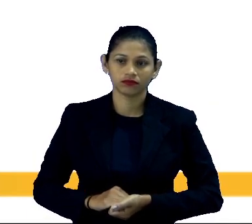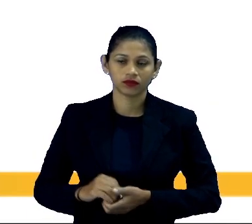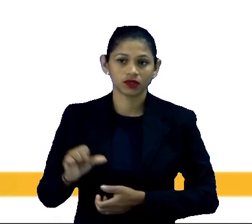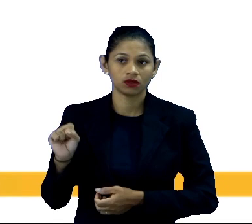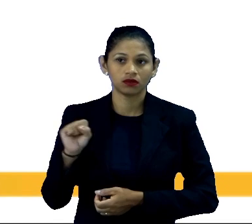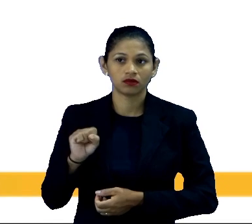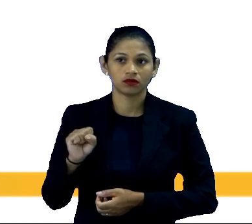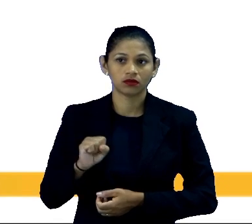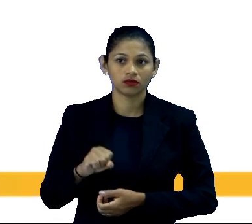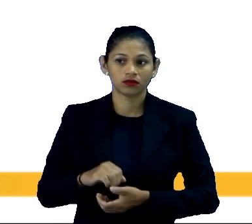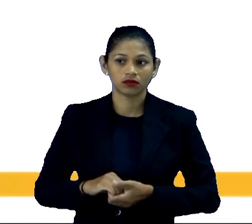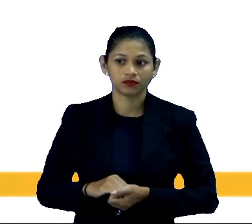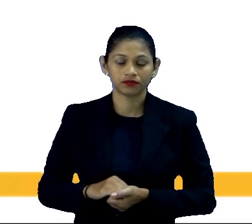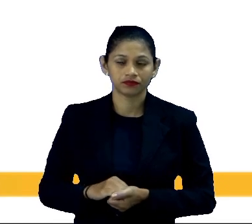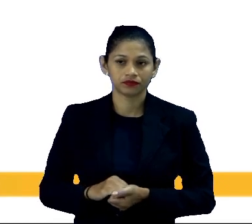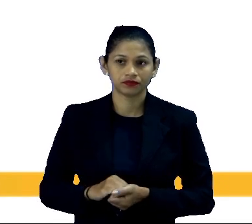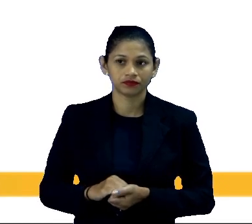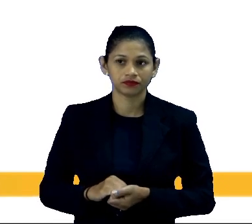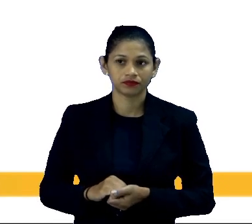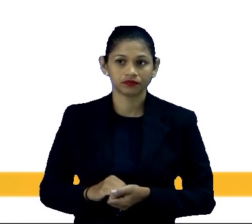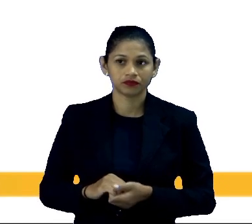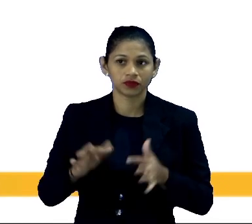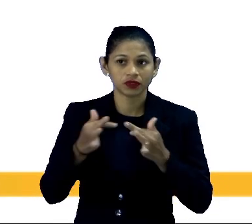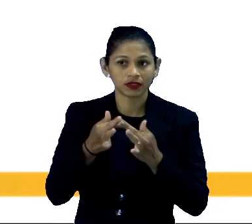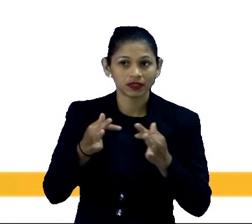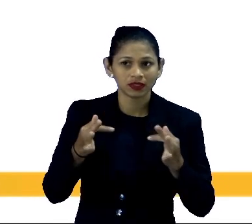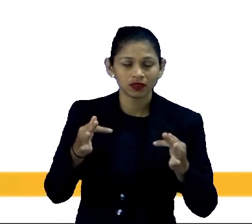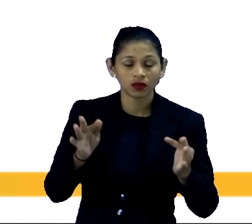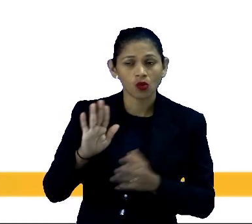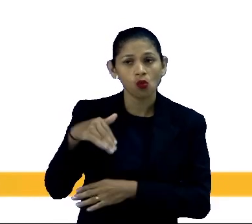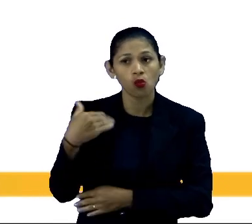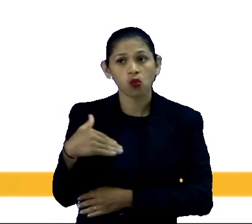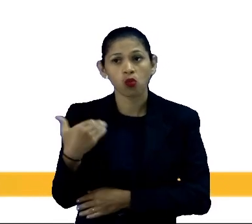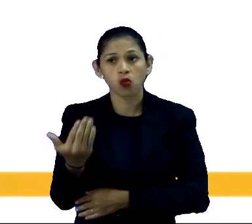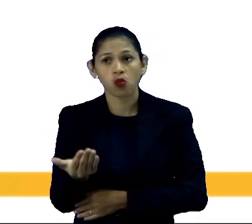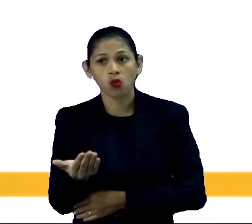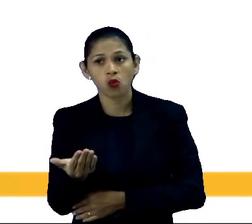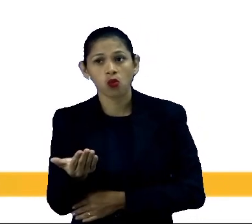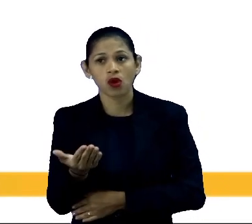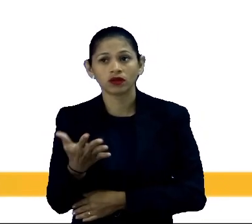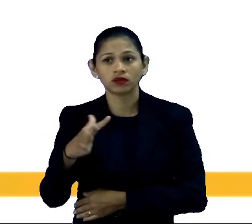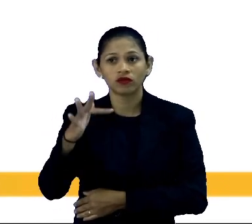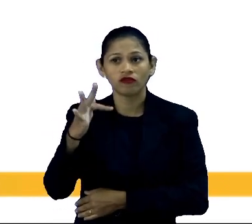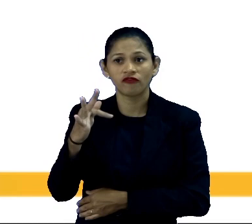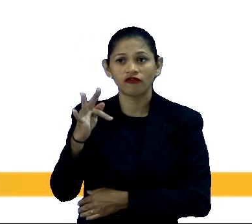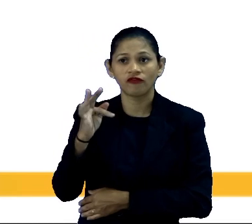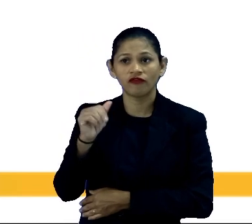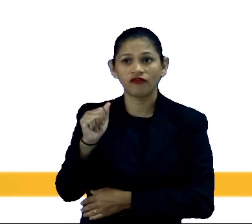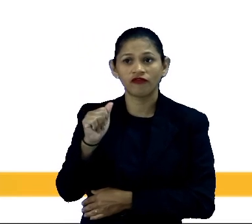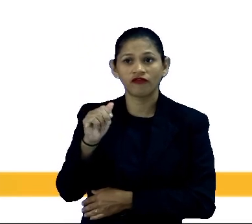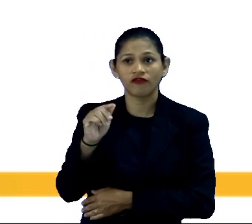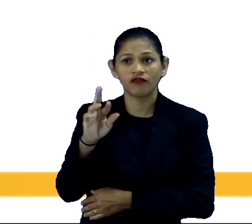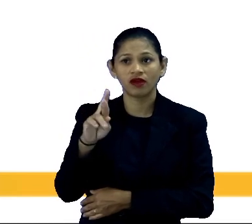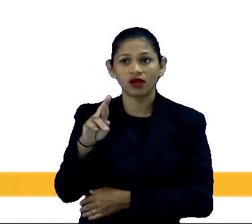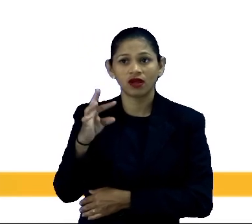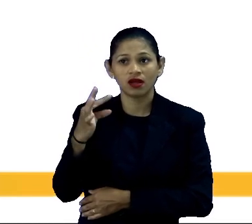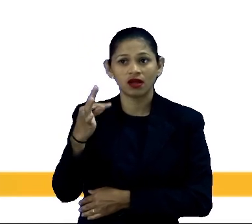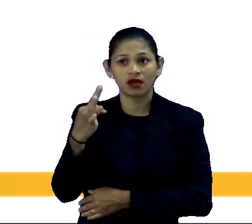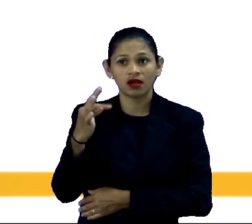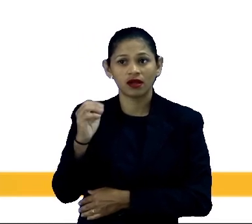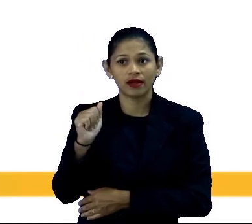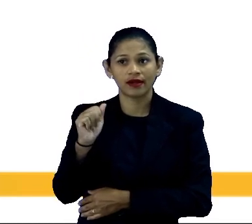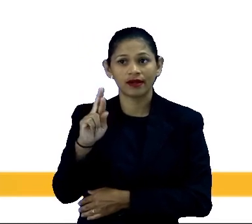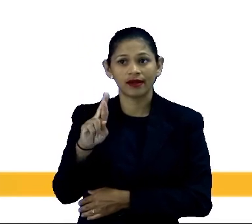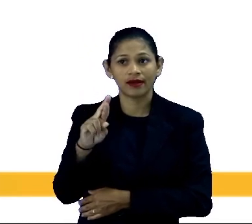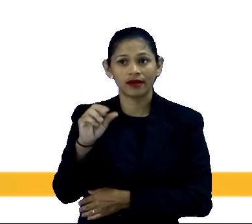8. No trecho, quando se fartaram, resolveram matar o sapo. A palavra em destaque tem o